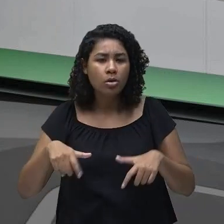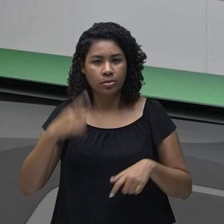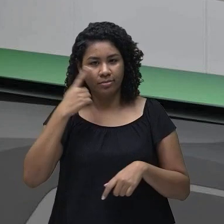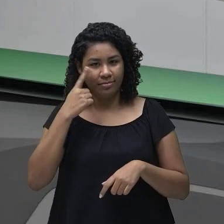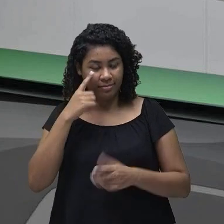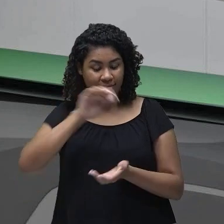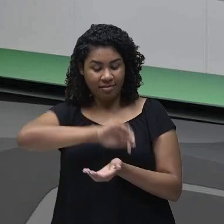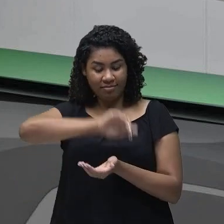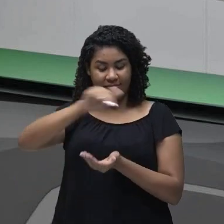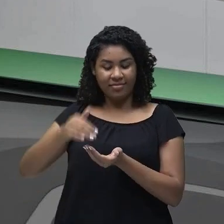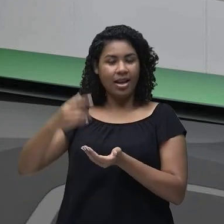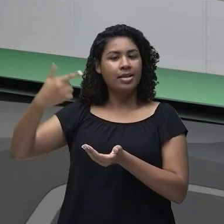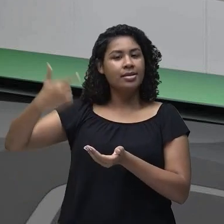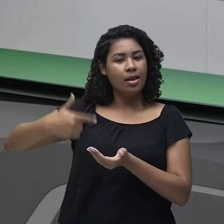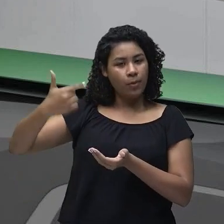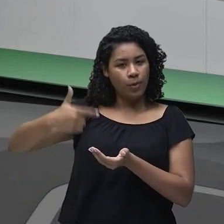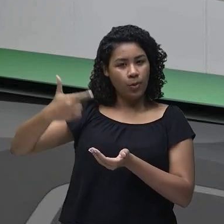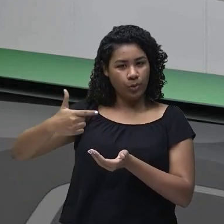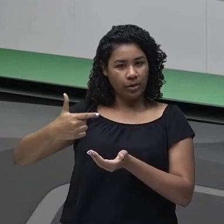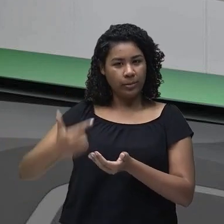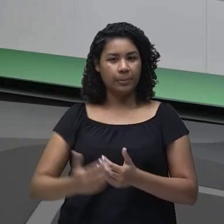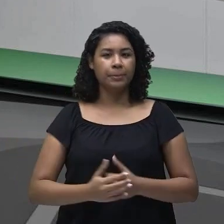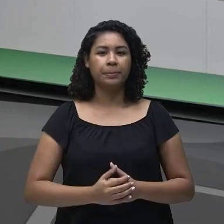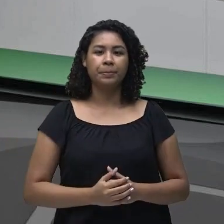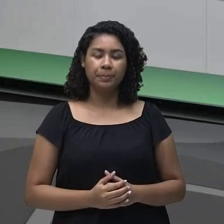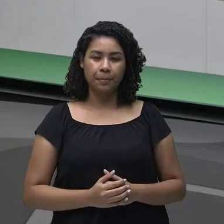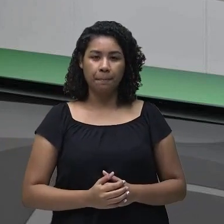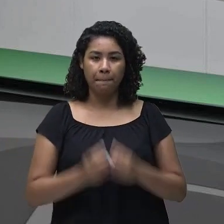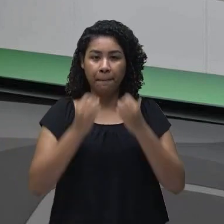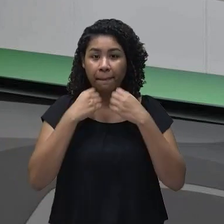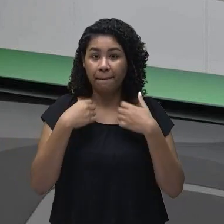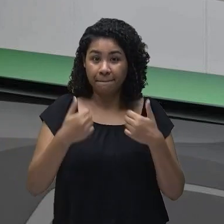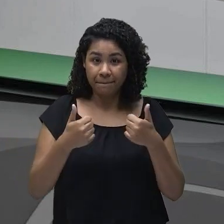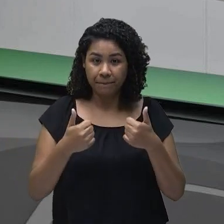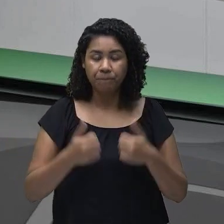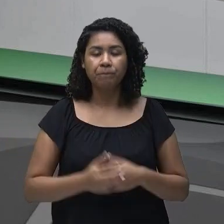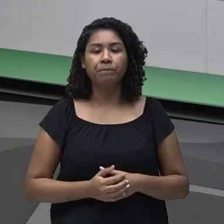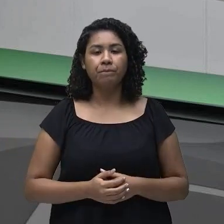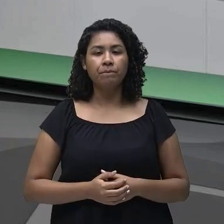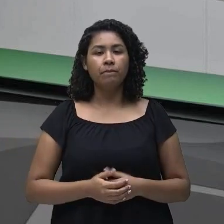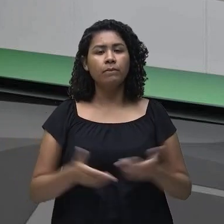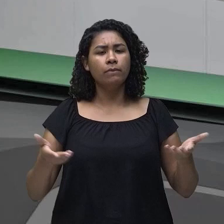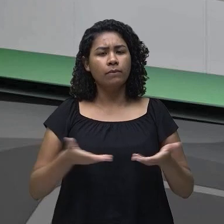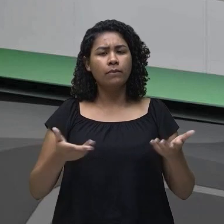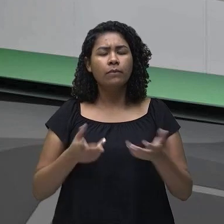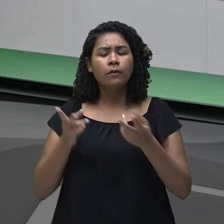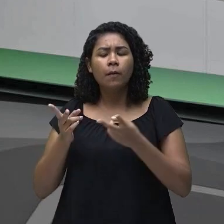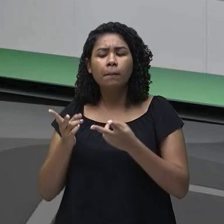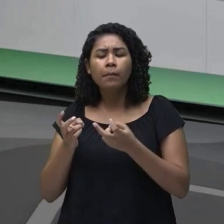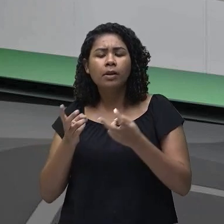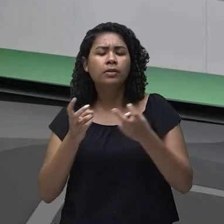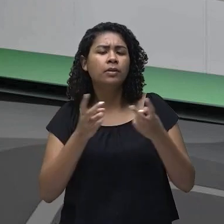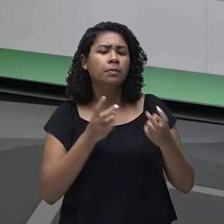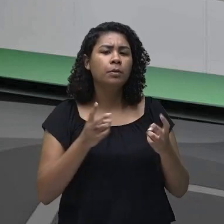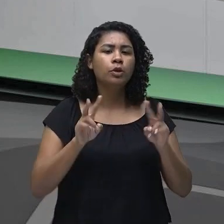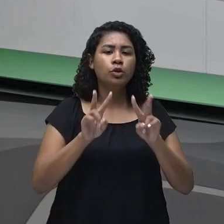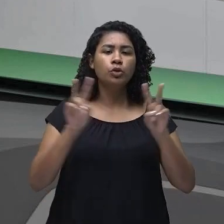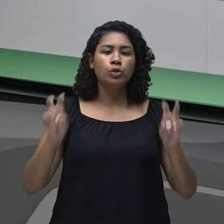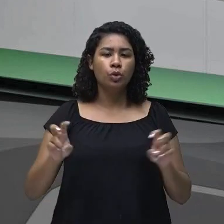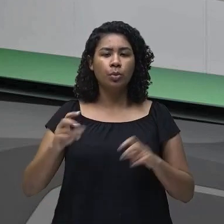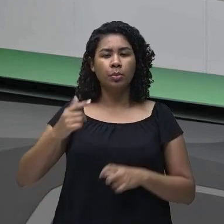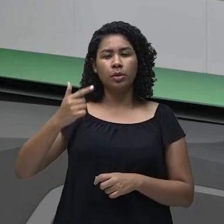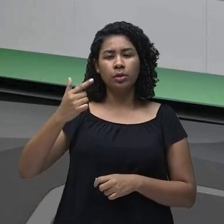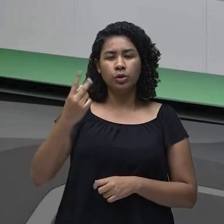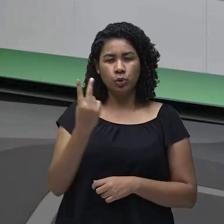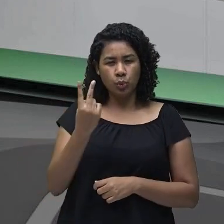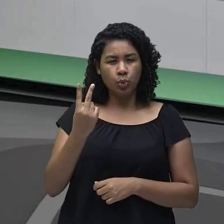Estratosfera, que é a segunda camada da atmosfera, tá bom? E aí a gente vai observar um pouquinho mais, né, sobre essas duas primeiras